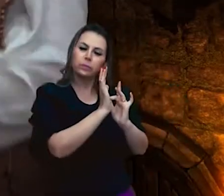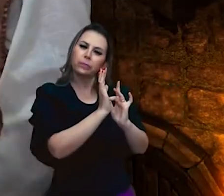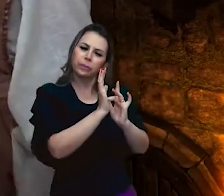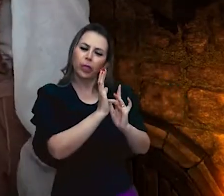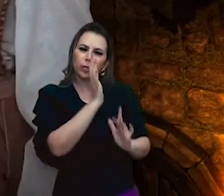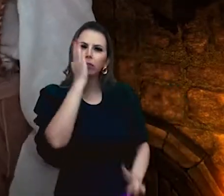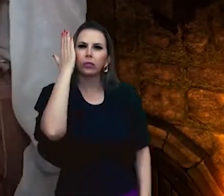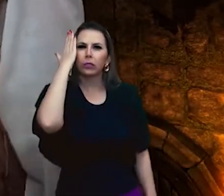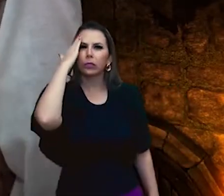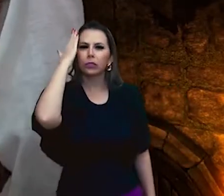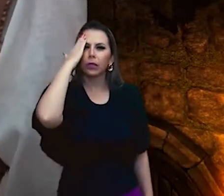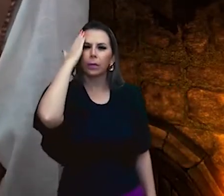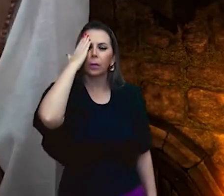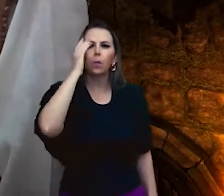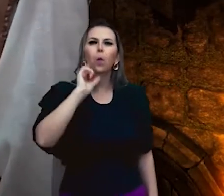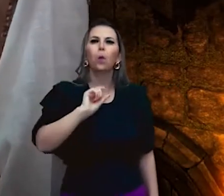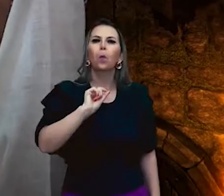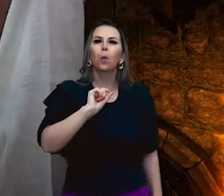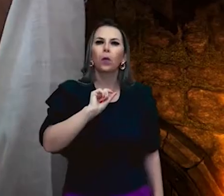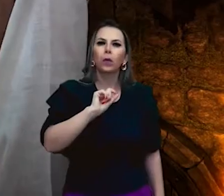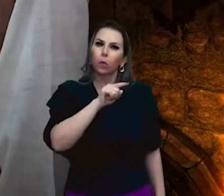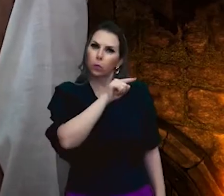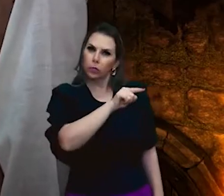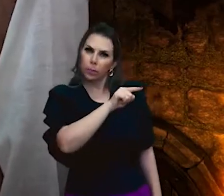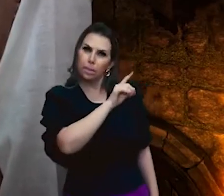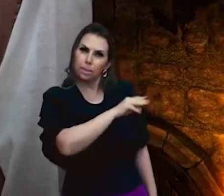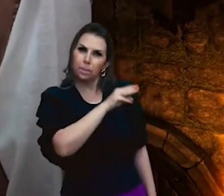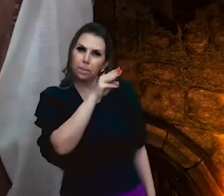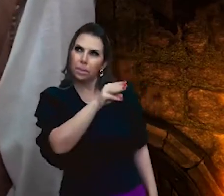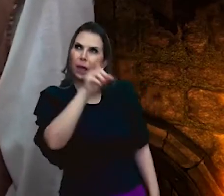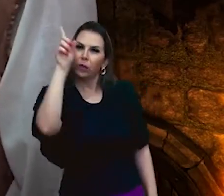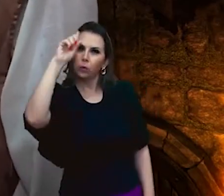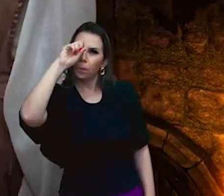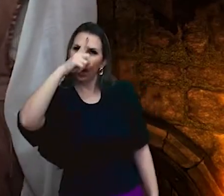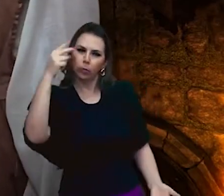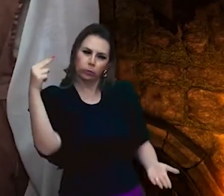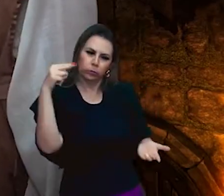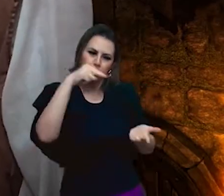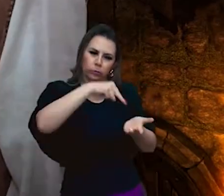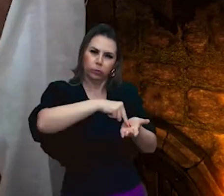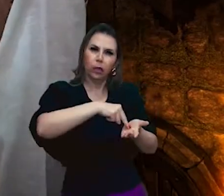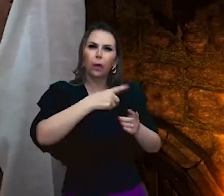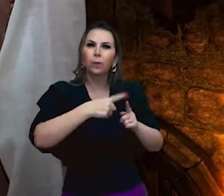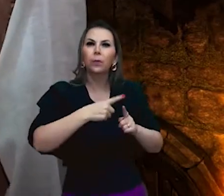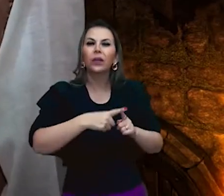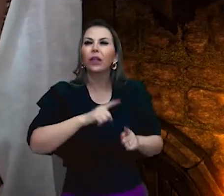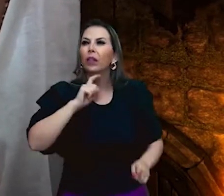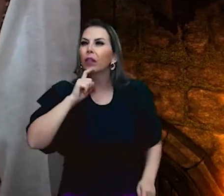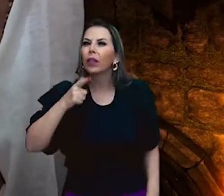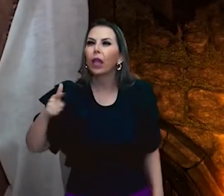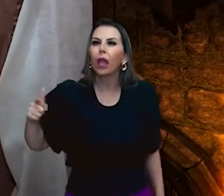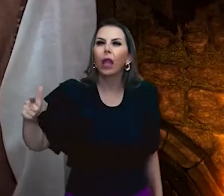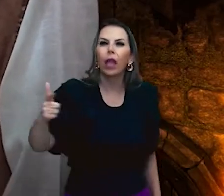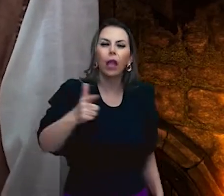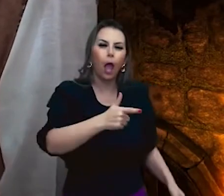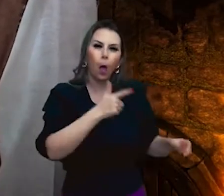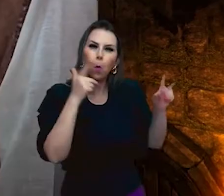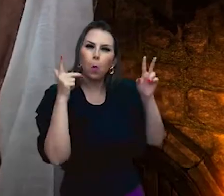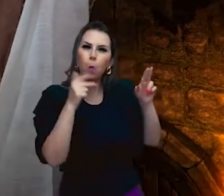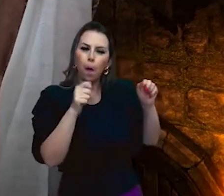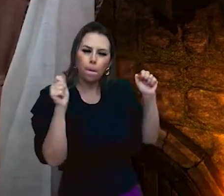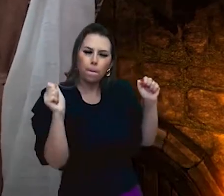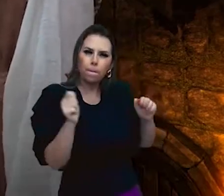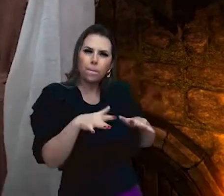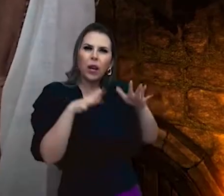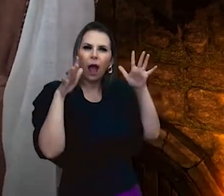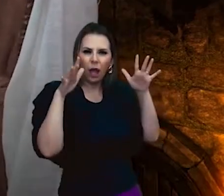Jesus, nós sabemos que o Senhor é o mestre que Deus enviou, pois ninguém faria os